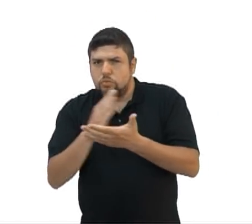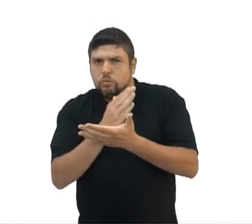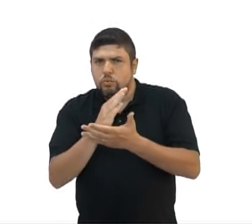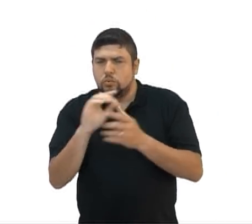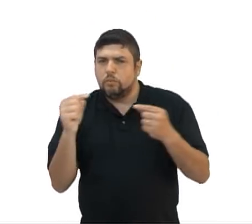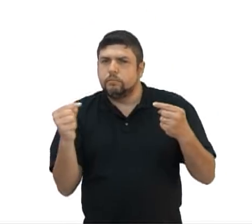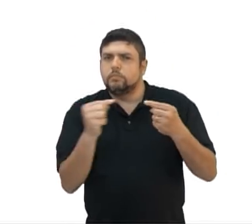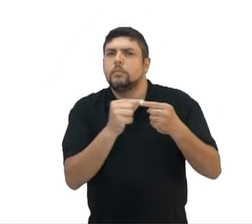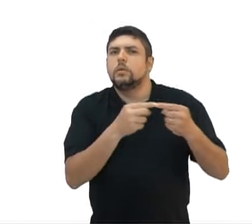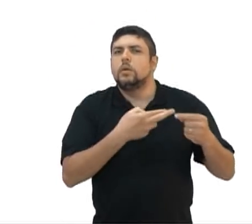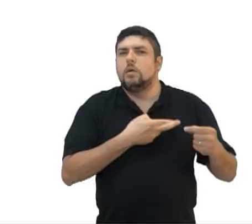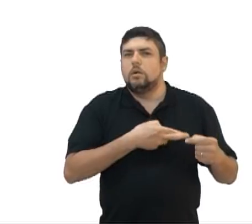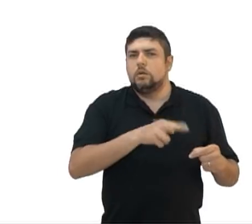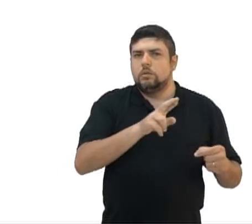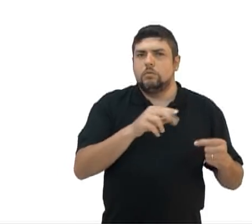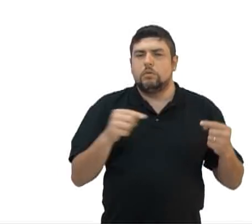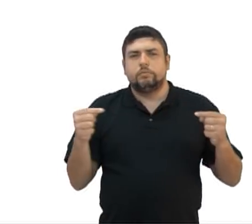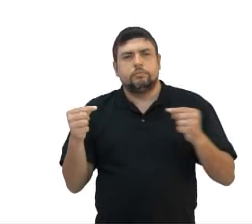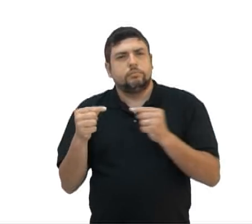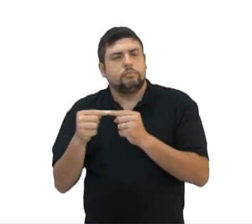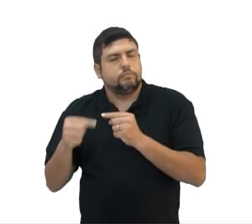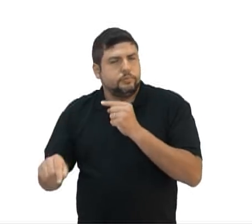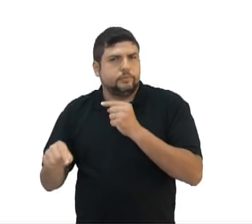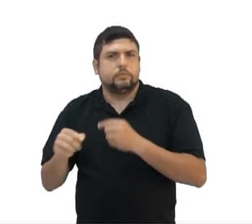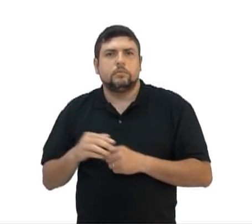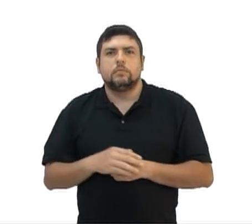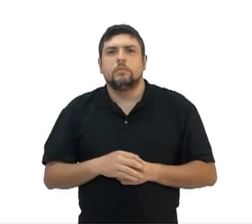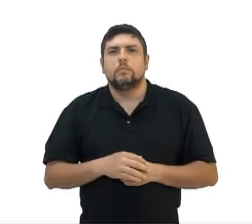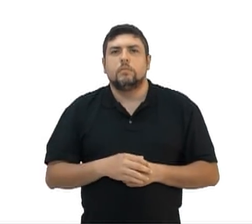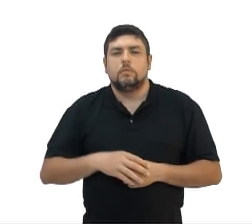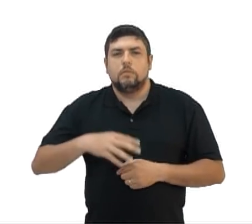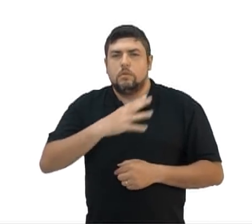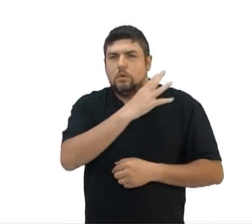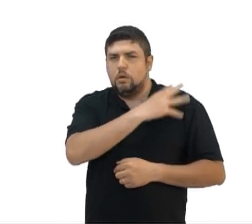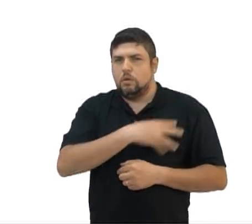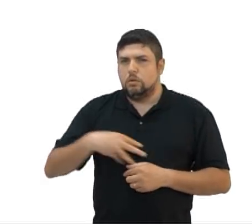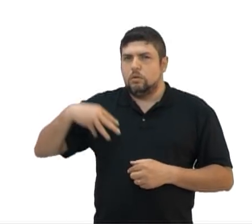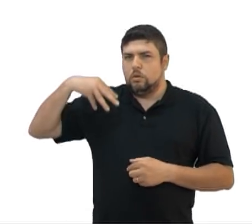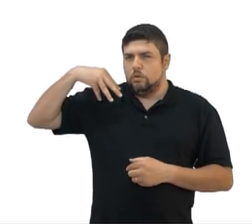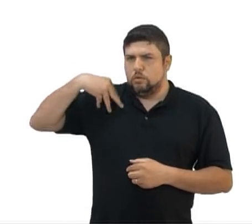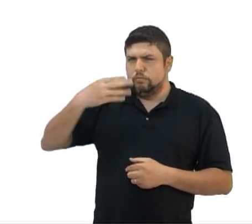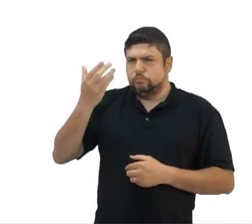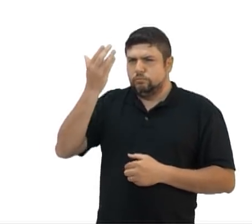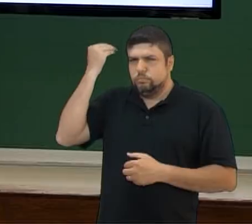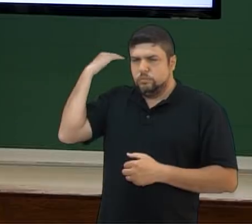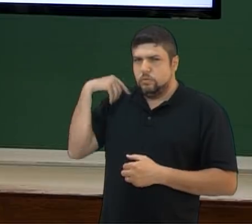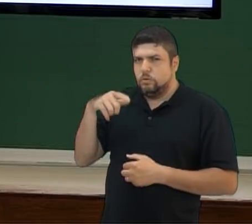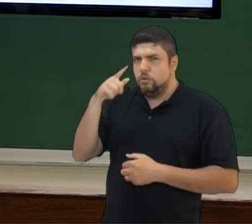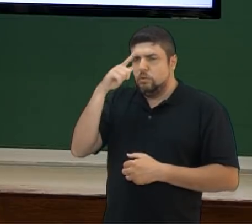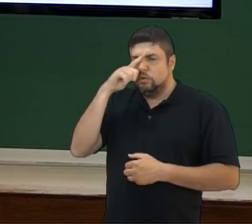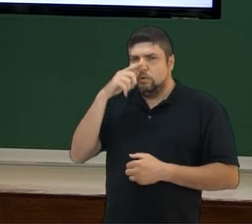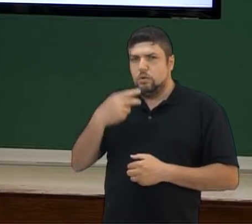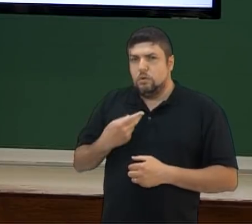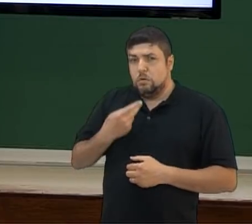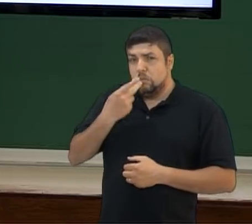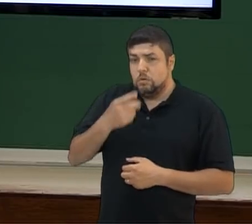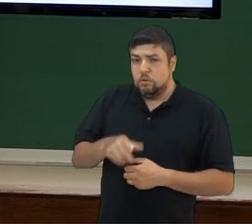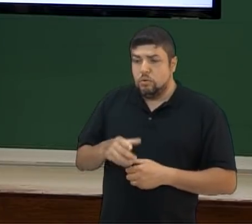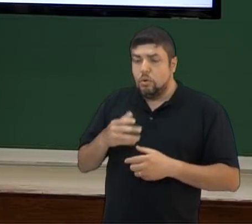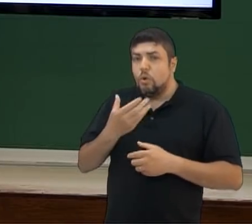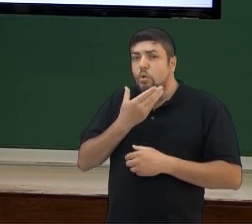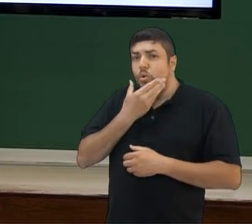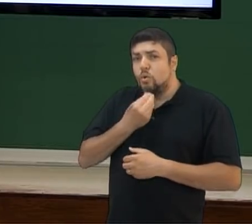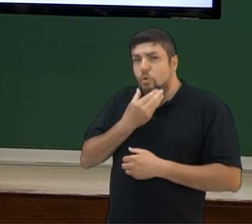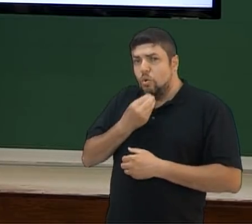ser humano foi chamado por Aristóteles de animal racional, animal social e animal